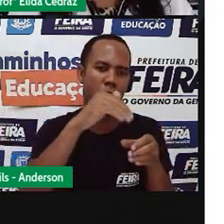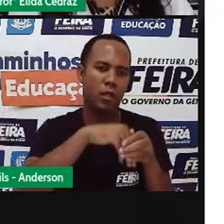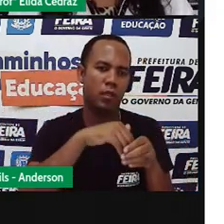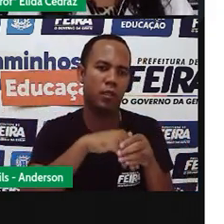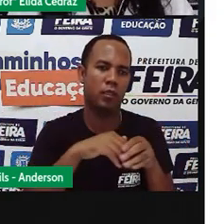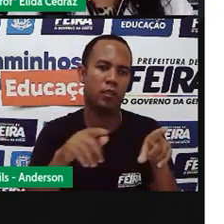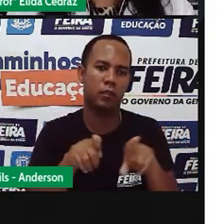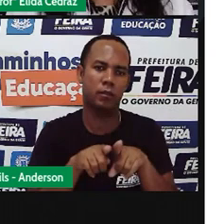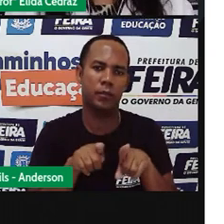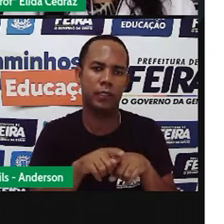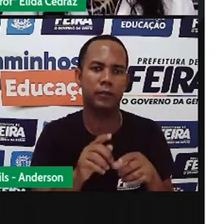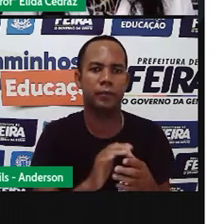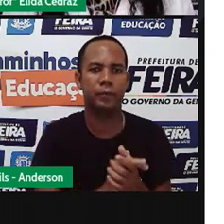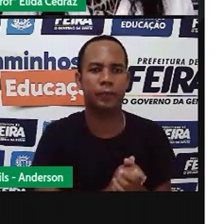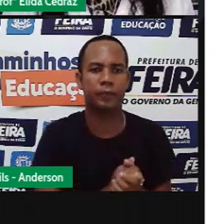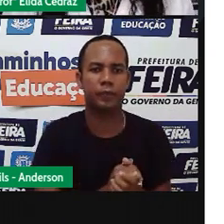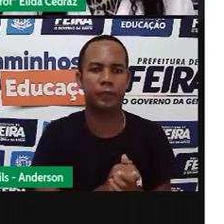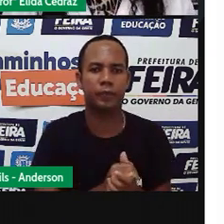nele.